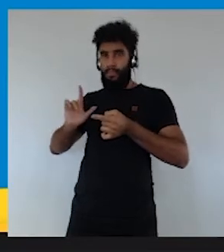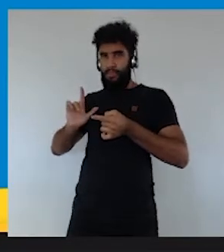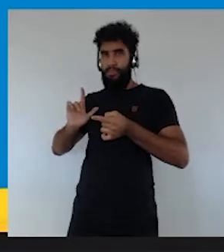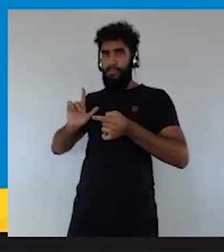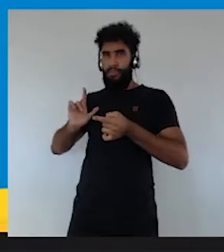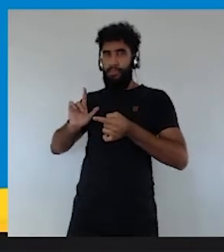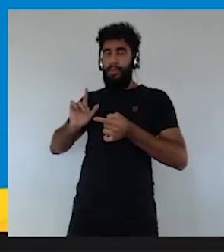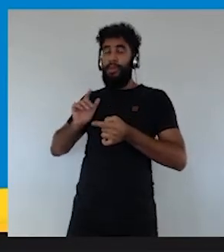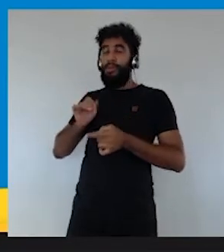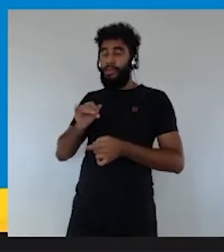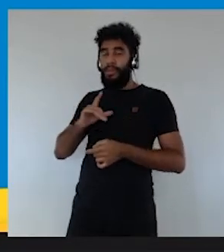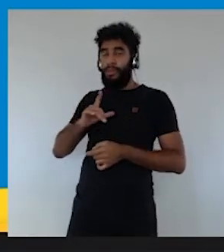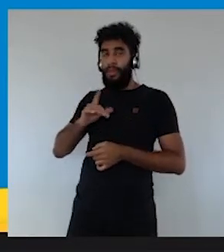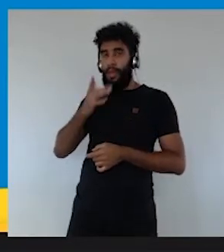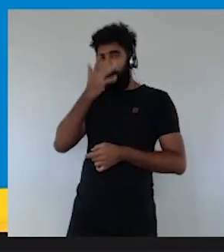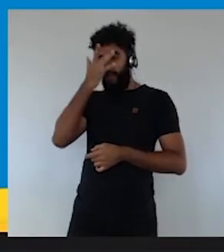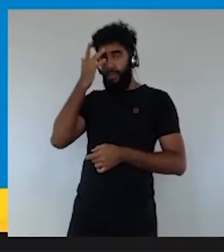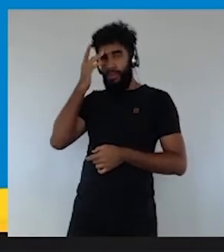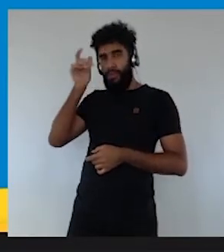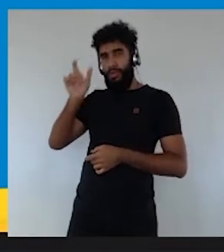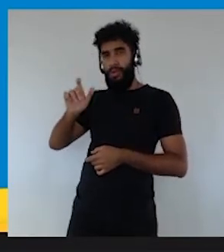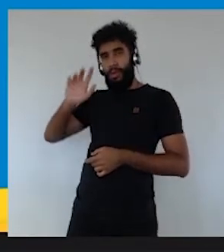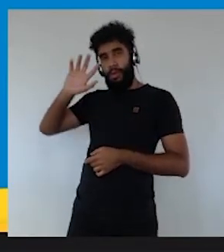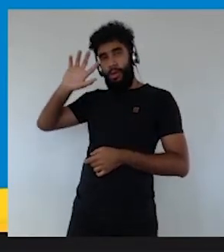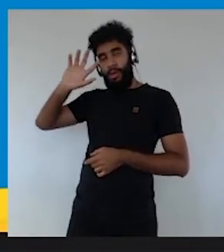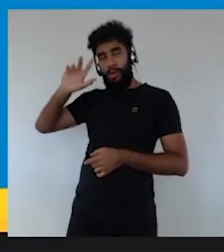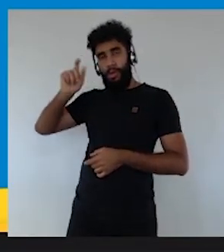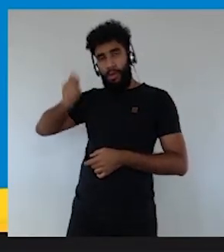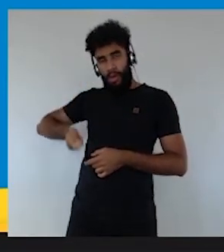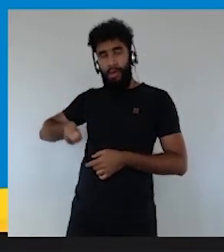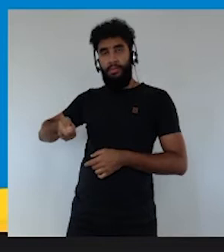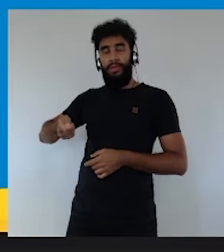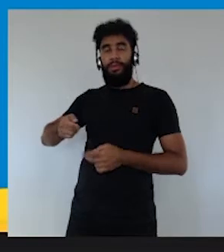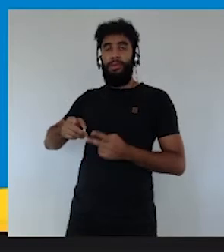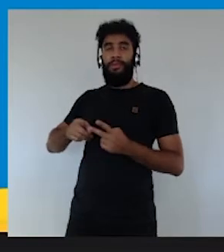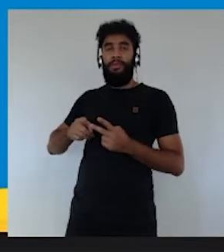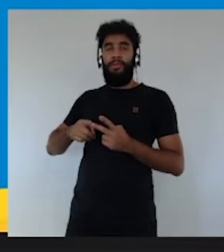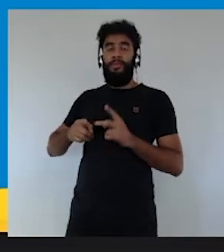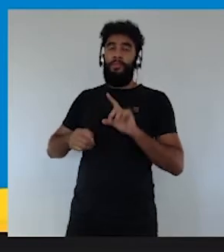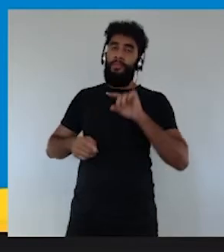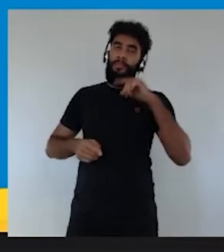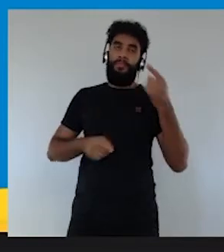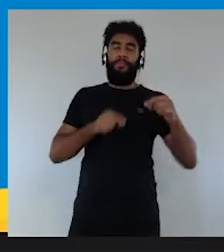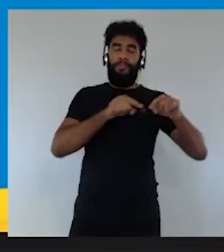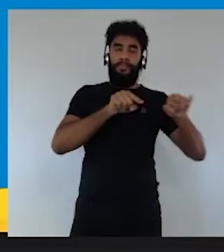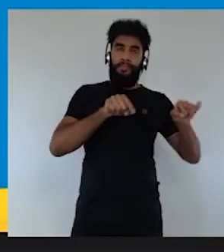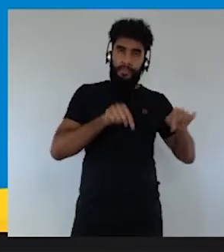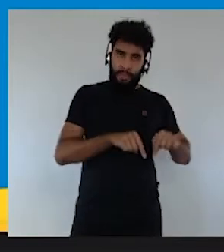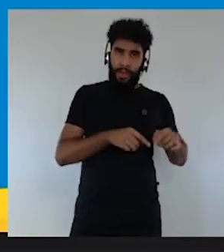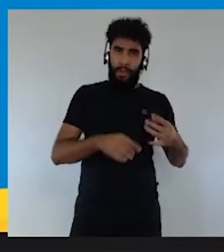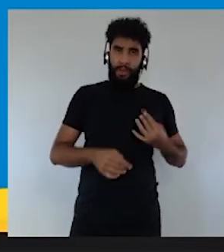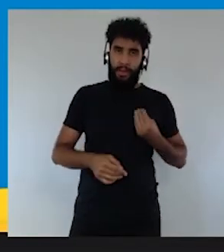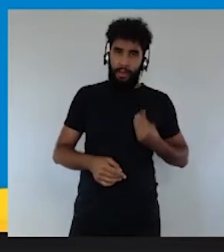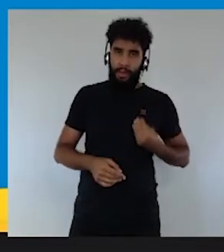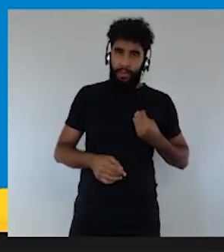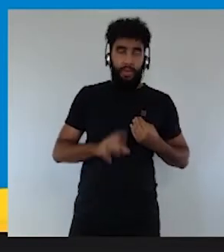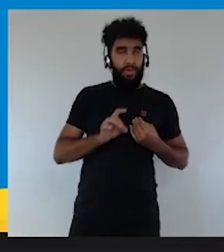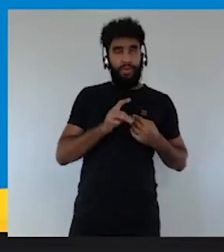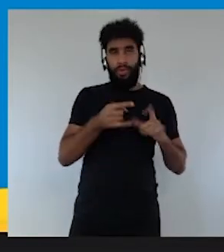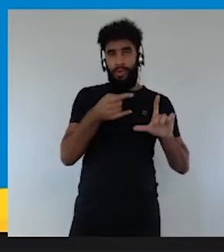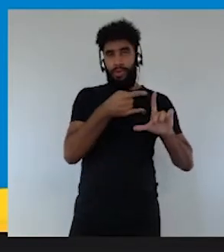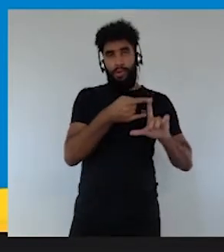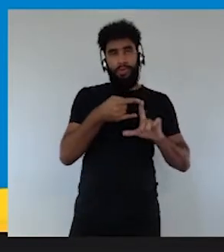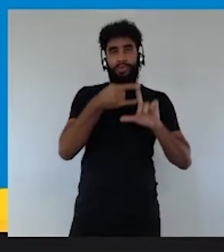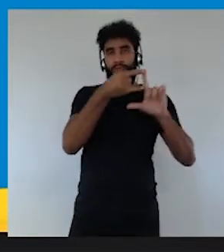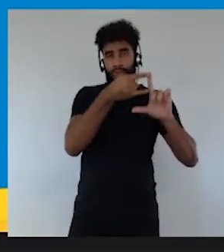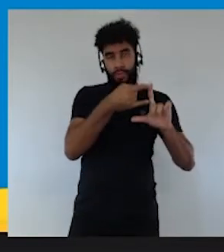os árbitros na sala com uma das partes, enquanto eu tenho a outra parte presente apenas por Zoom, quer queira,